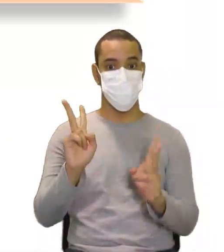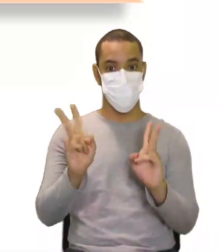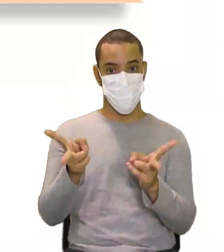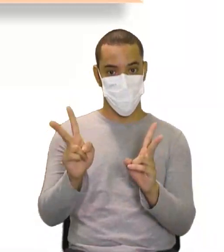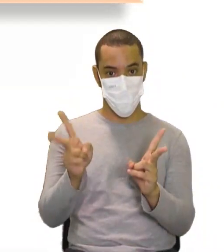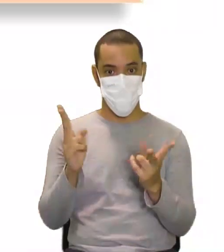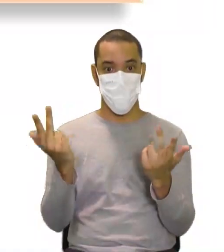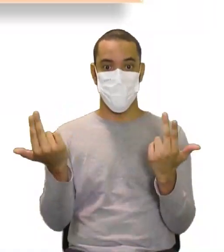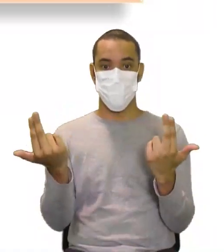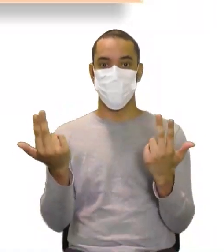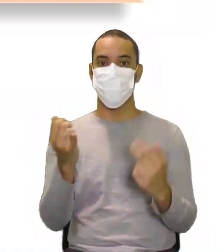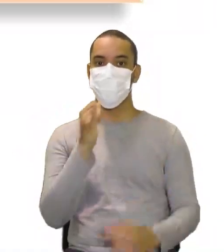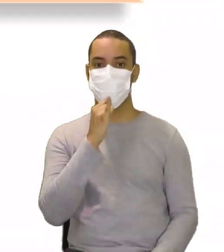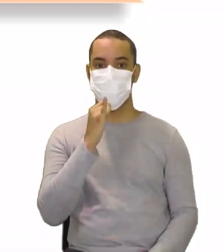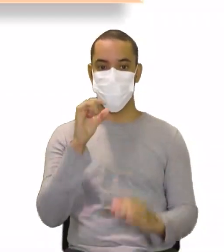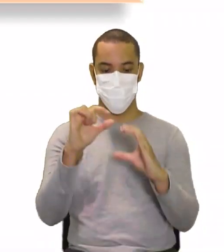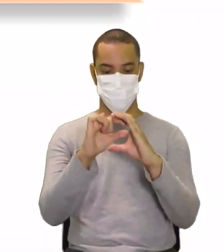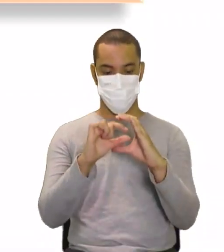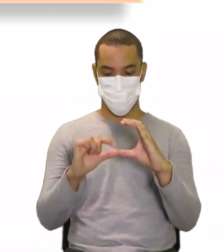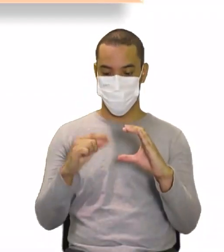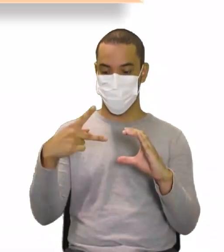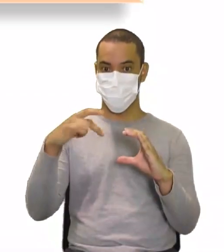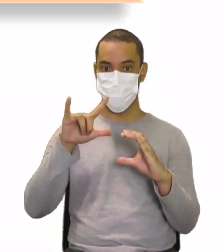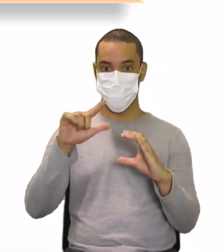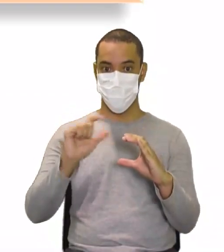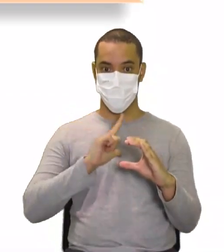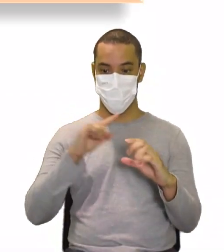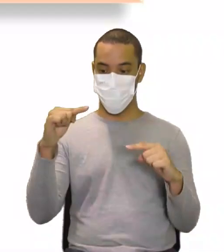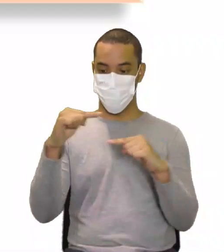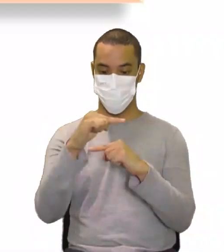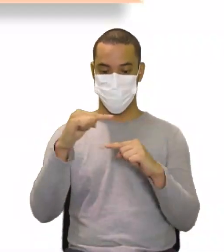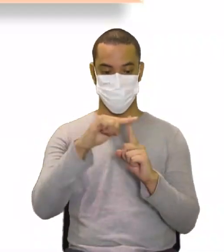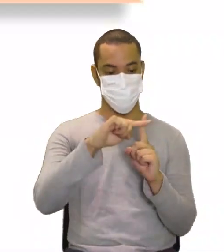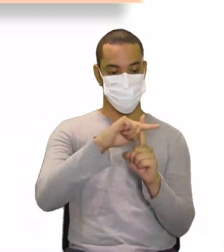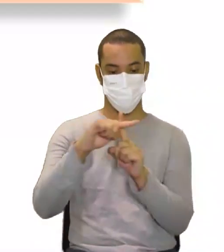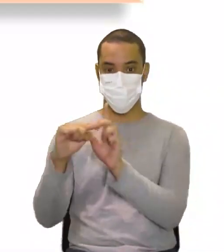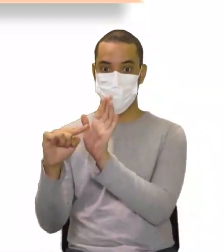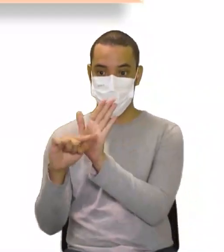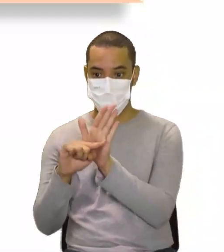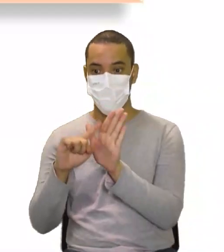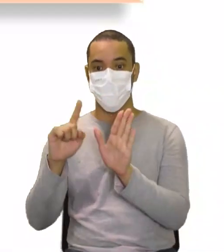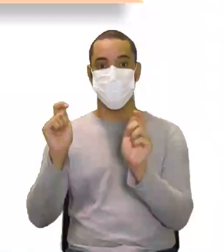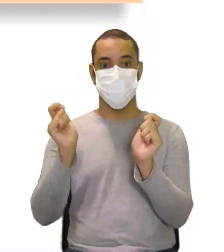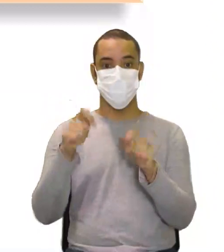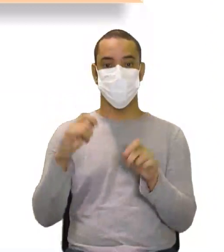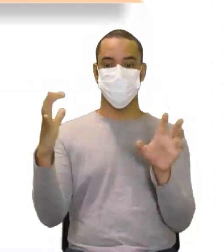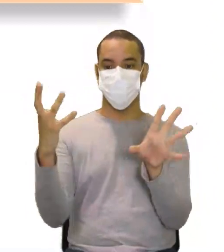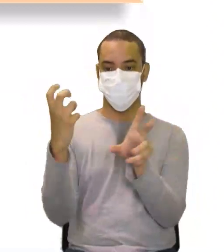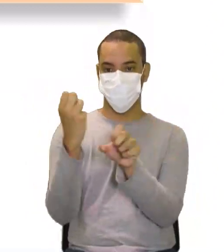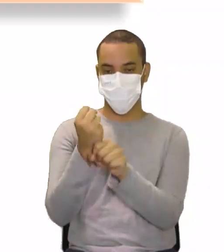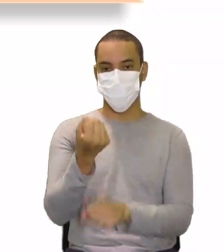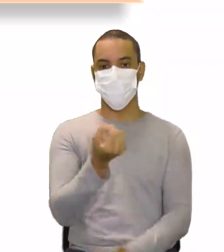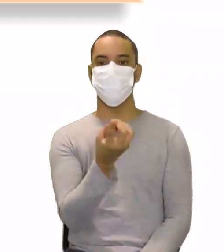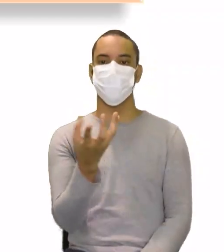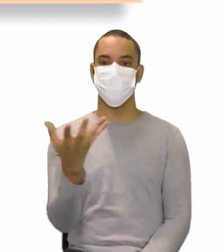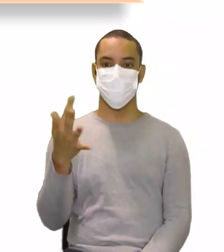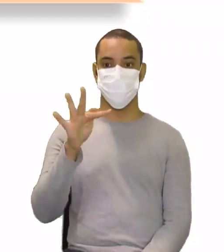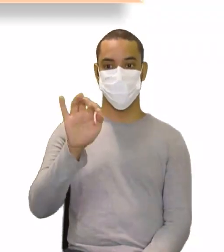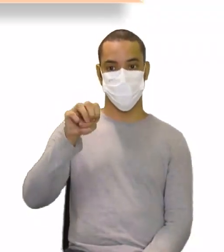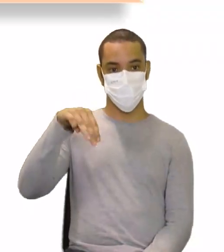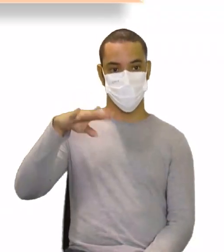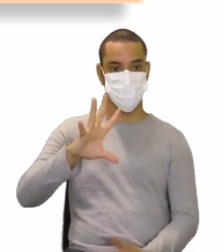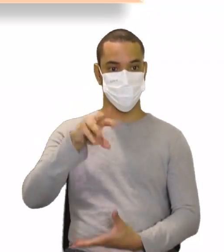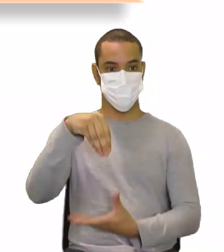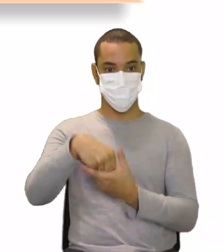configuração, por exemplo, que uma pilha, né? Dois polos. Podemos calcular a quantidade de FEM gerada pela barra